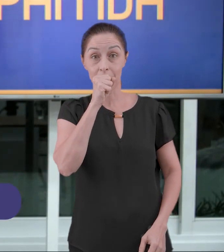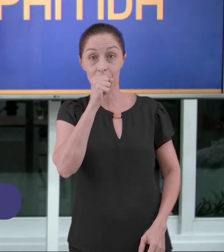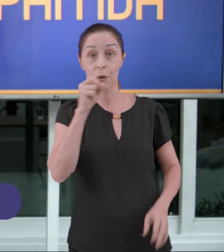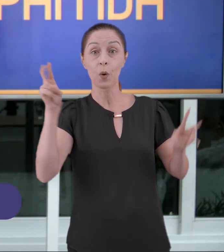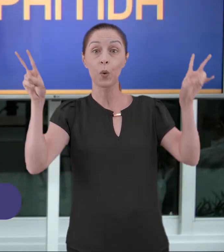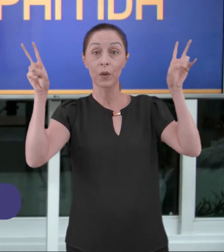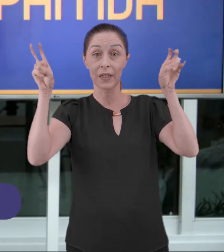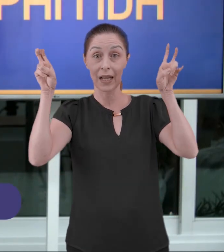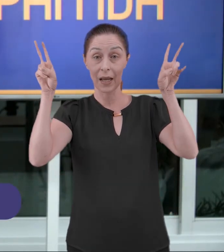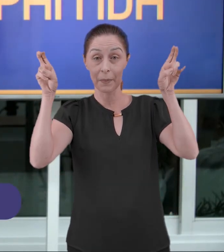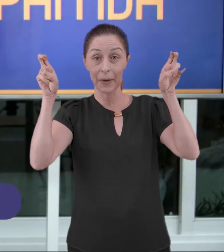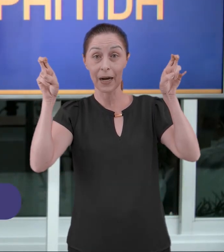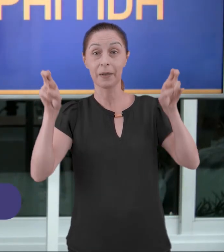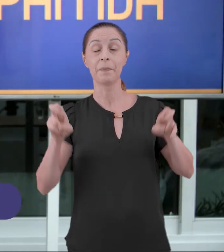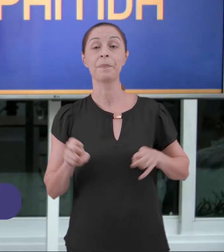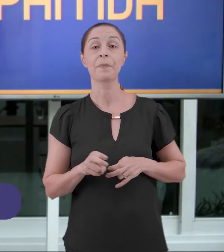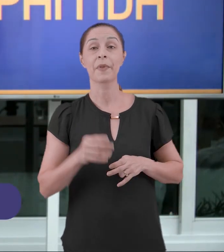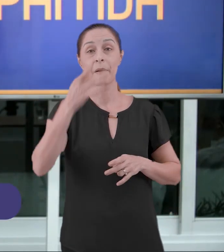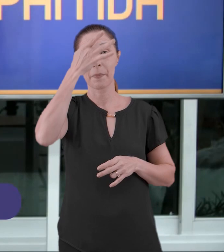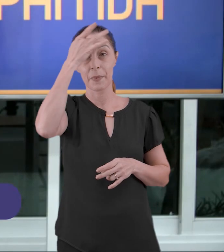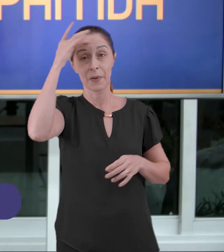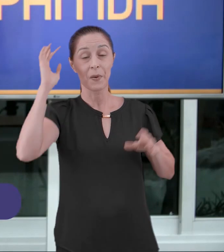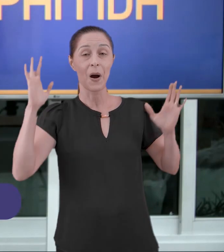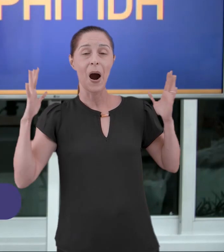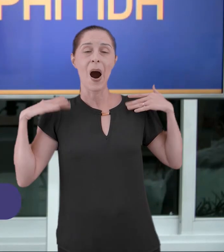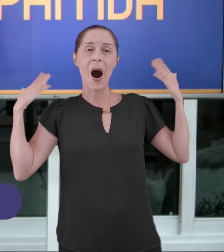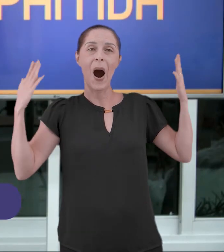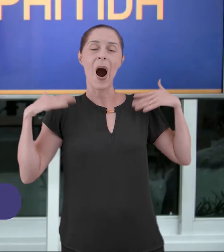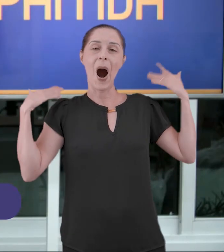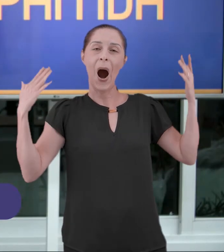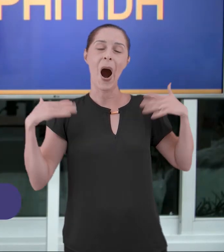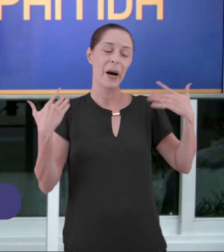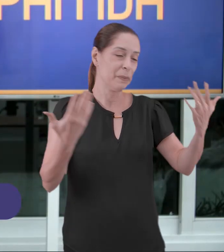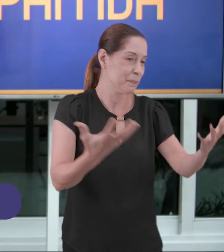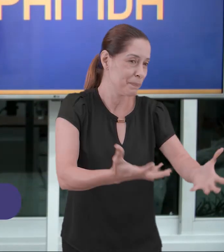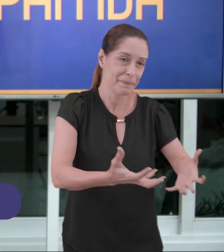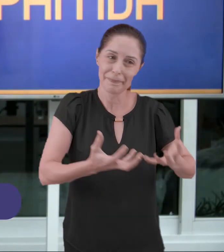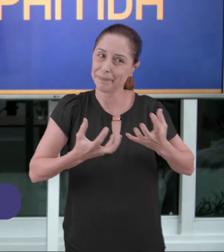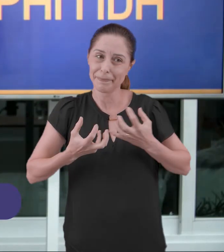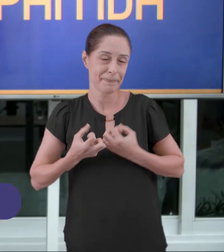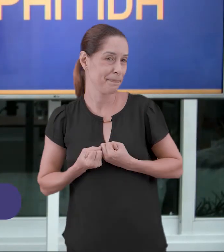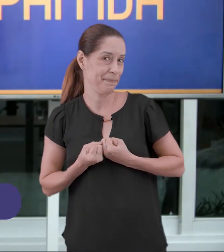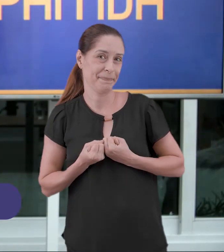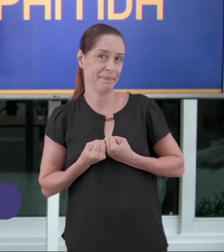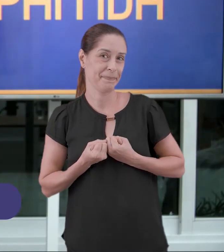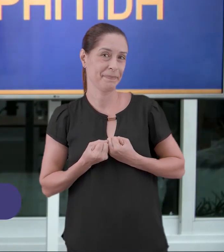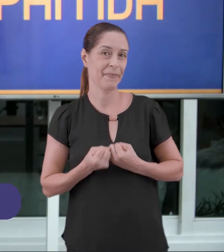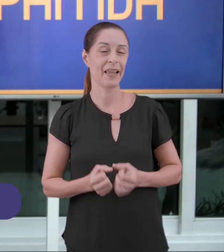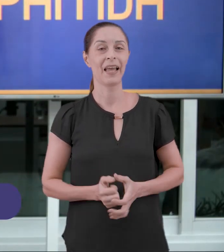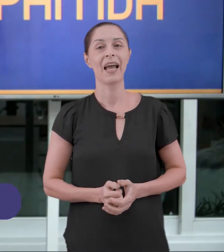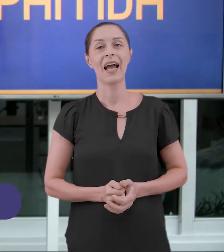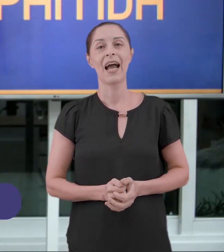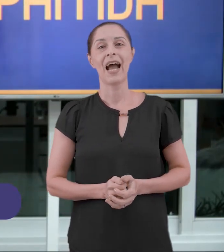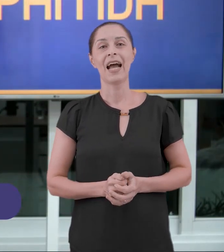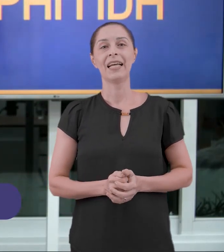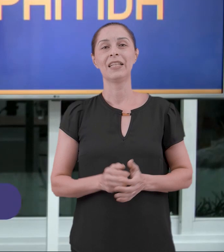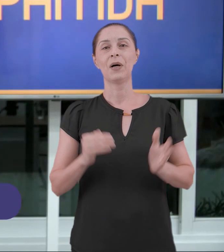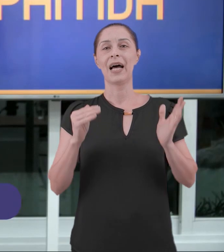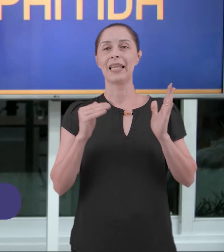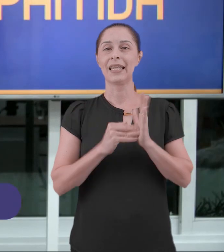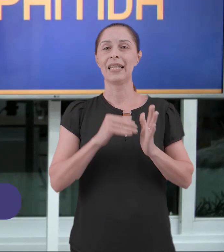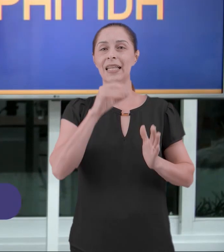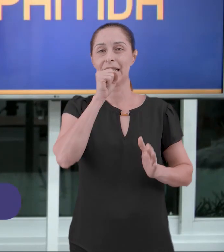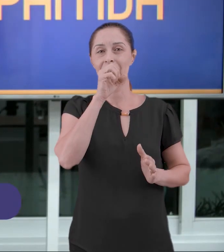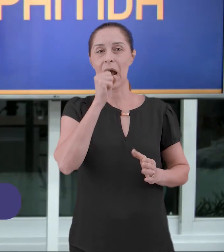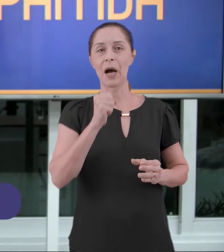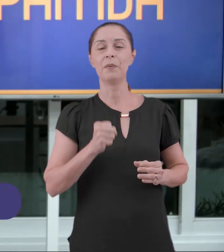de ser acolhido, para lembrar você de que cada dia é um tema específico até sábado para trabalhar com a